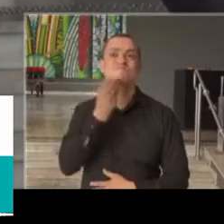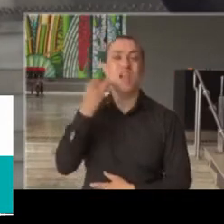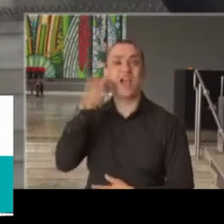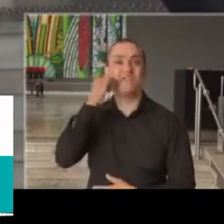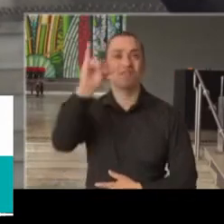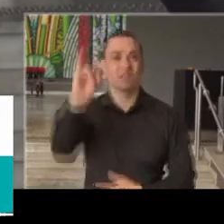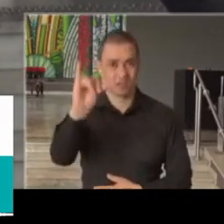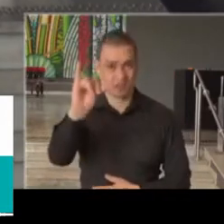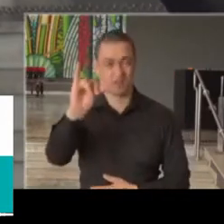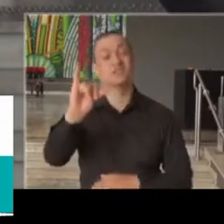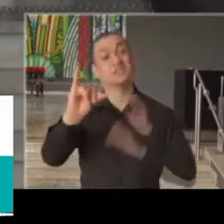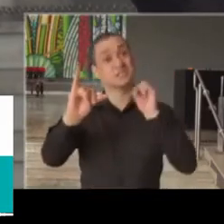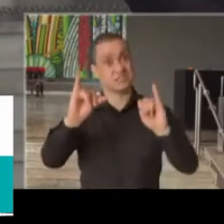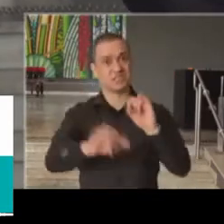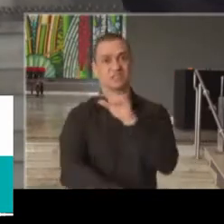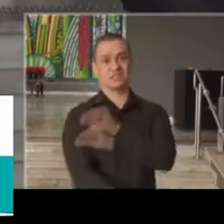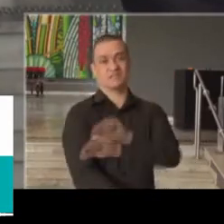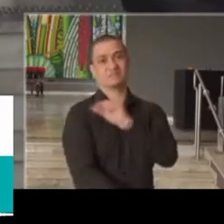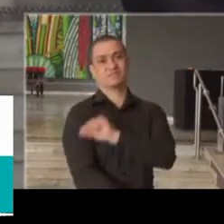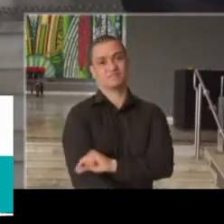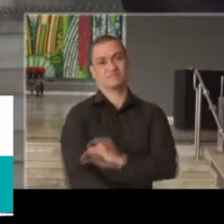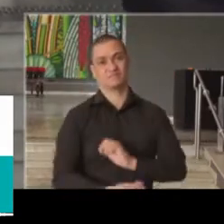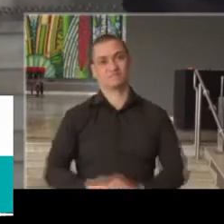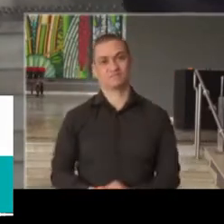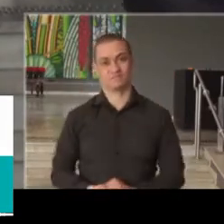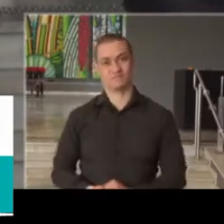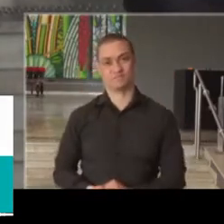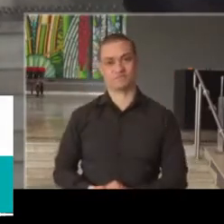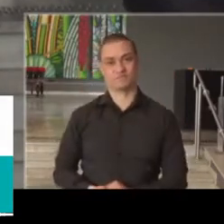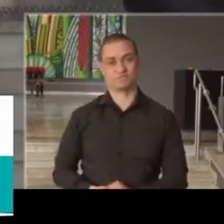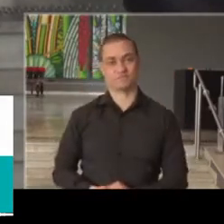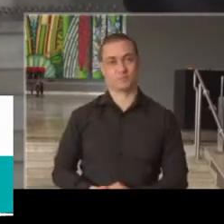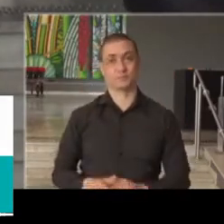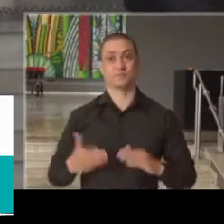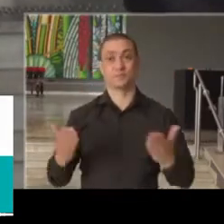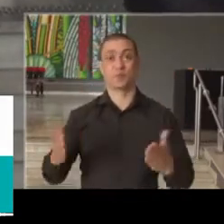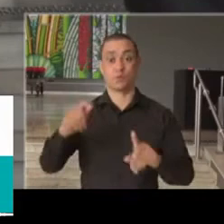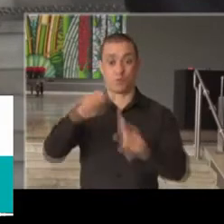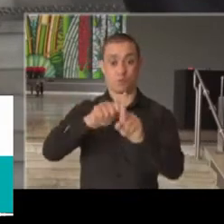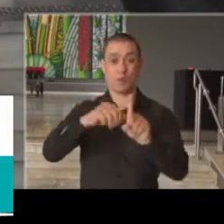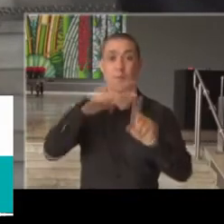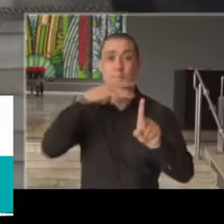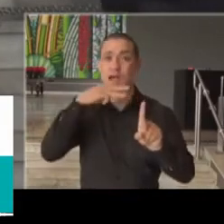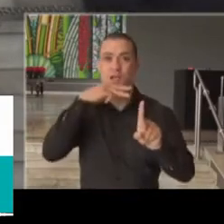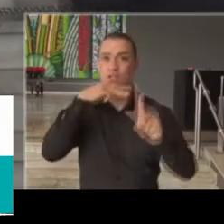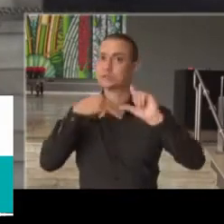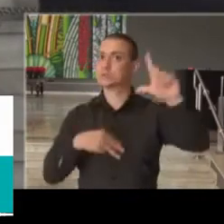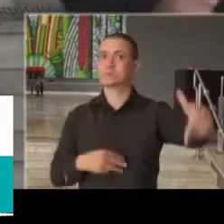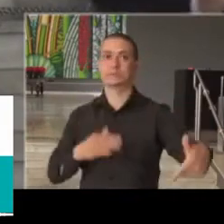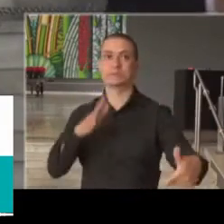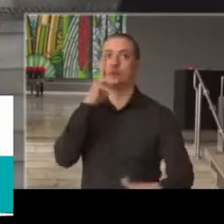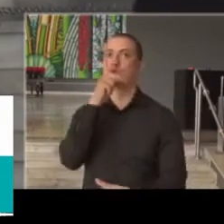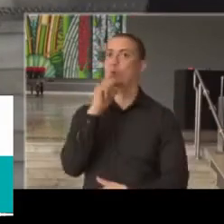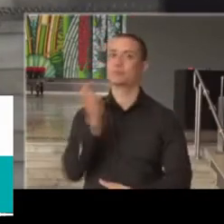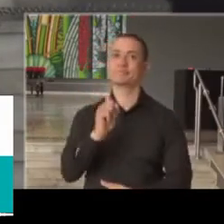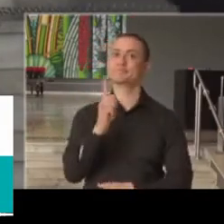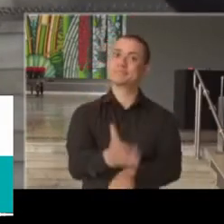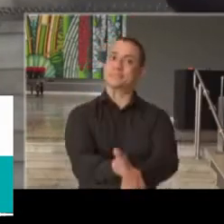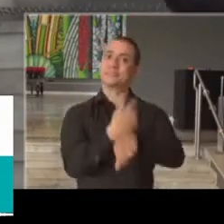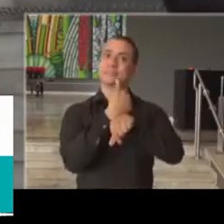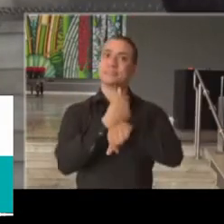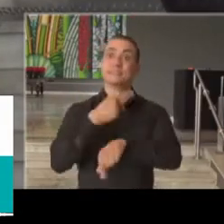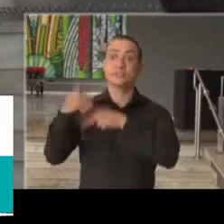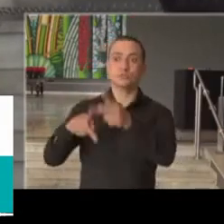impedidas caso tivéssemos uma vacina. Março é tarde. Temos que proteger a